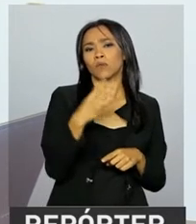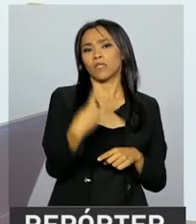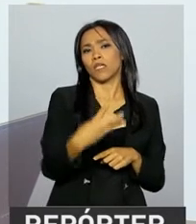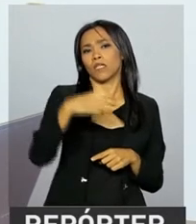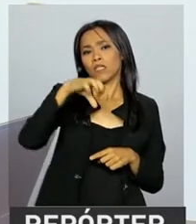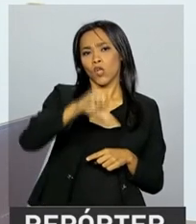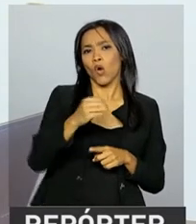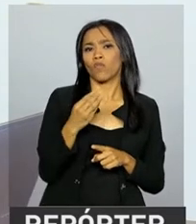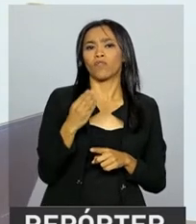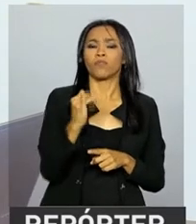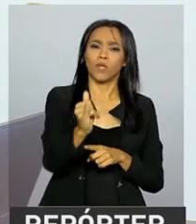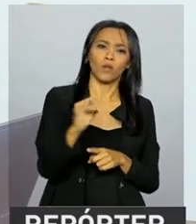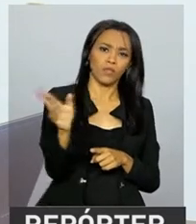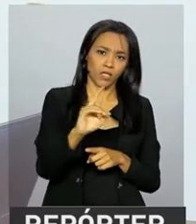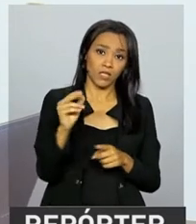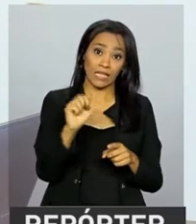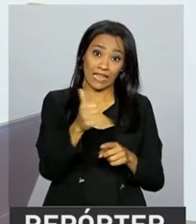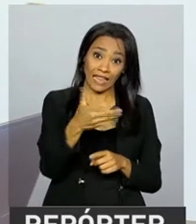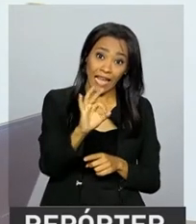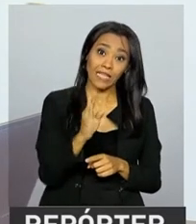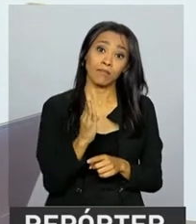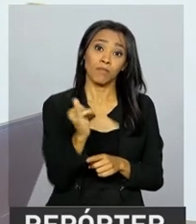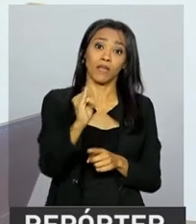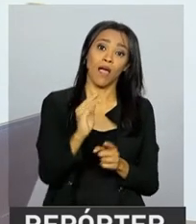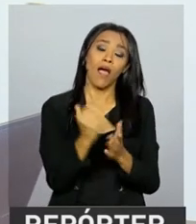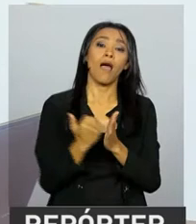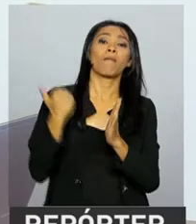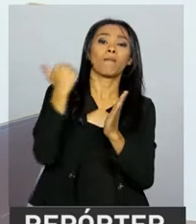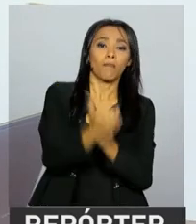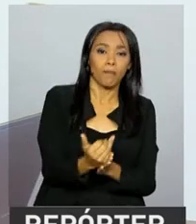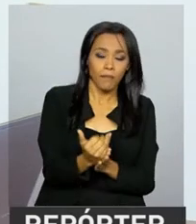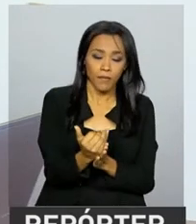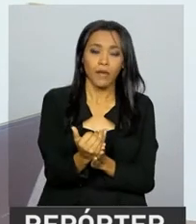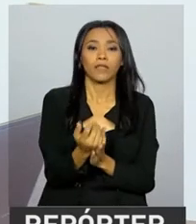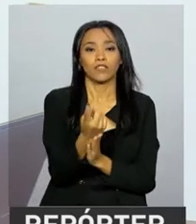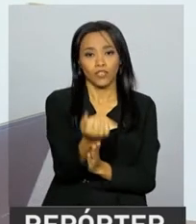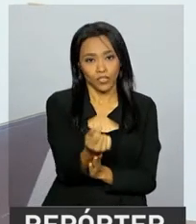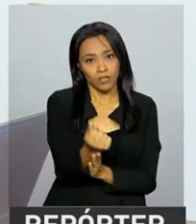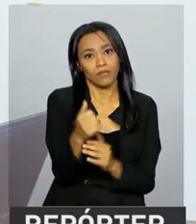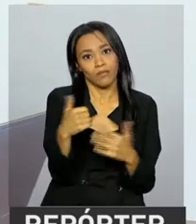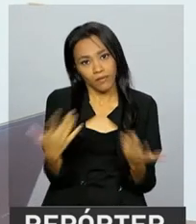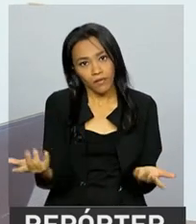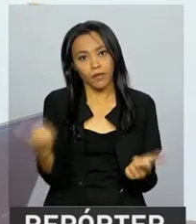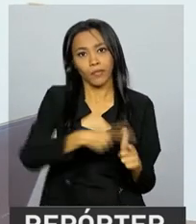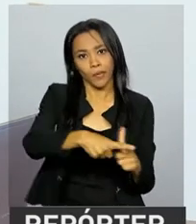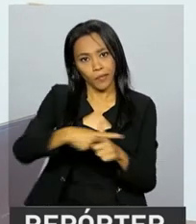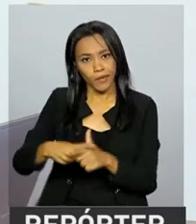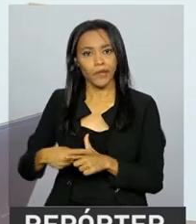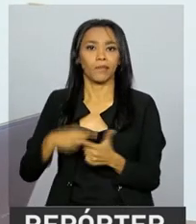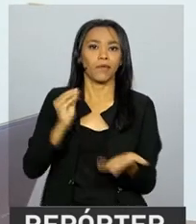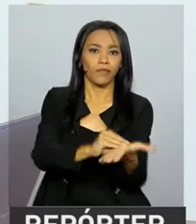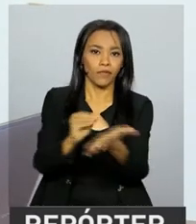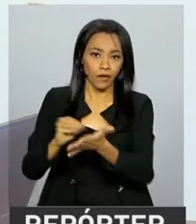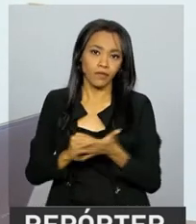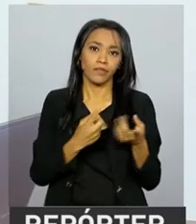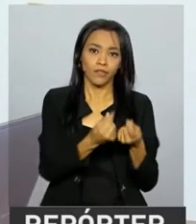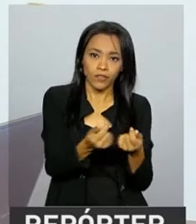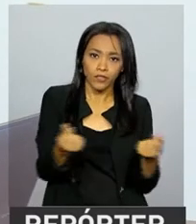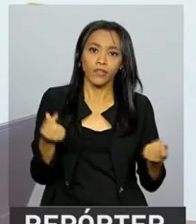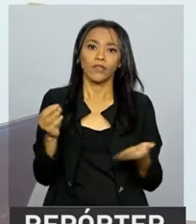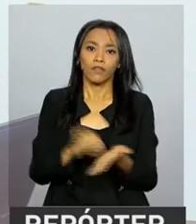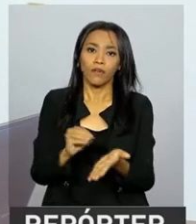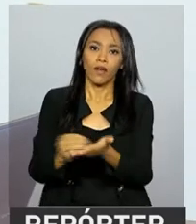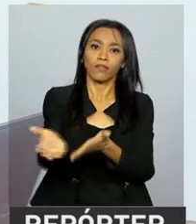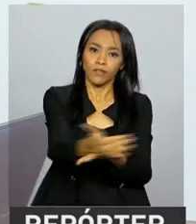bilhões portas 10 bilhões a mais é lógico que crise econômica dificuldade de arrecadação